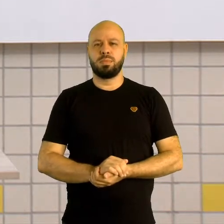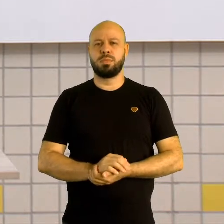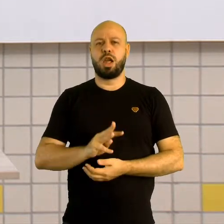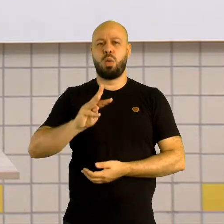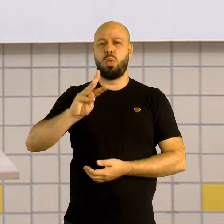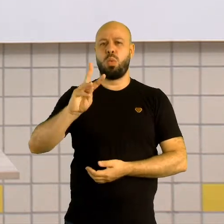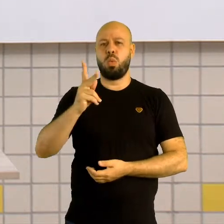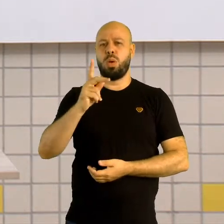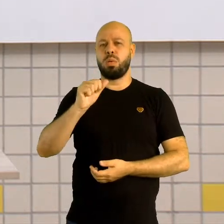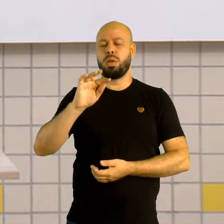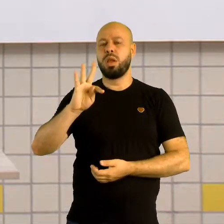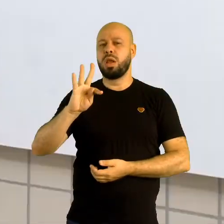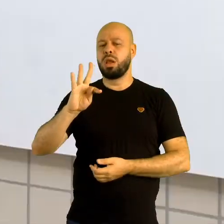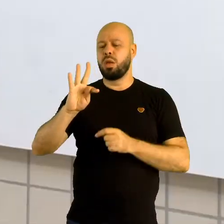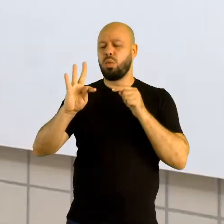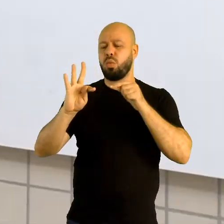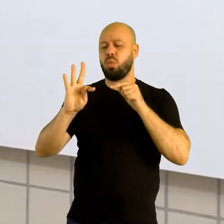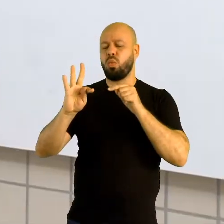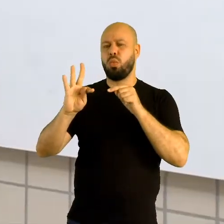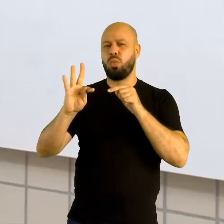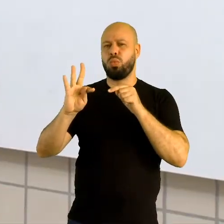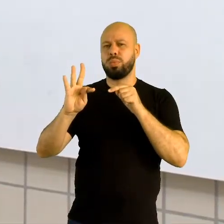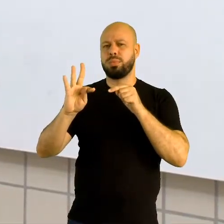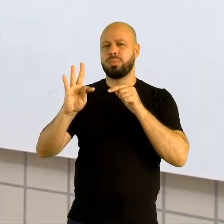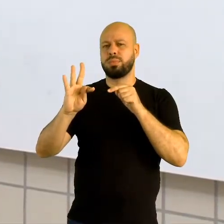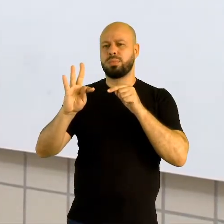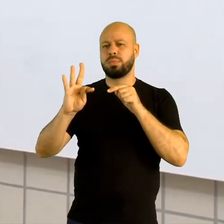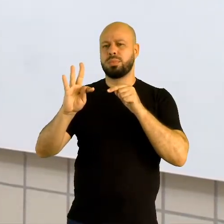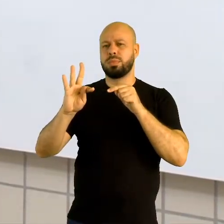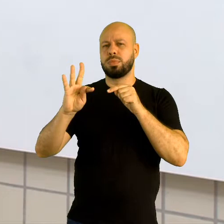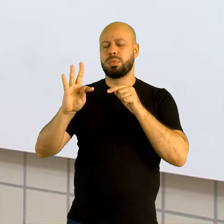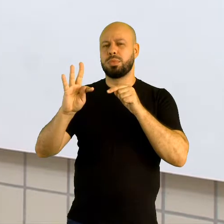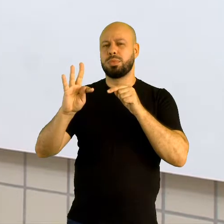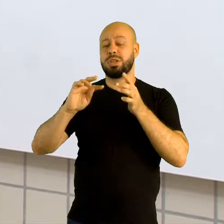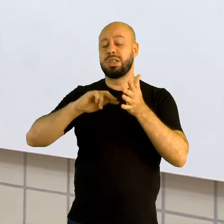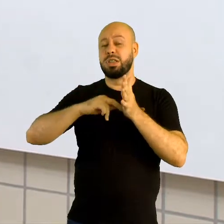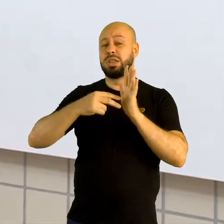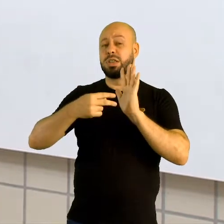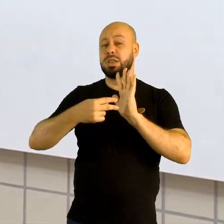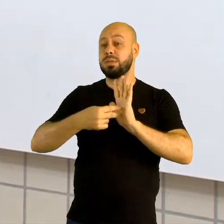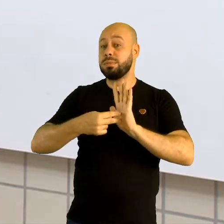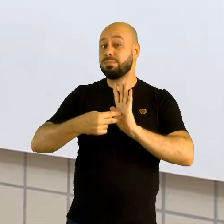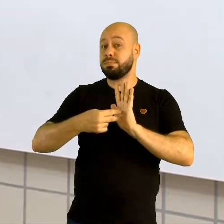What? Nós usamos o what, né, da seguinte maneira: